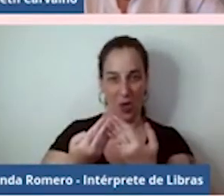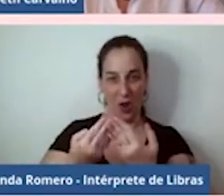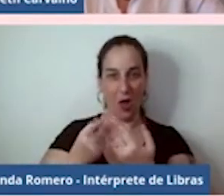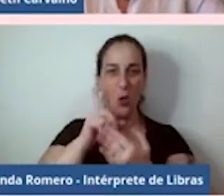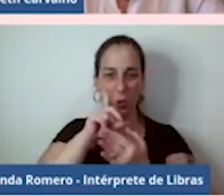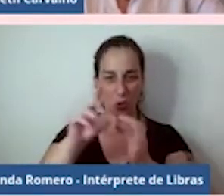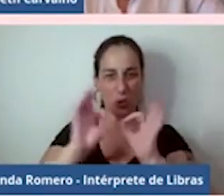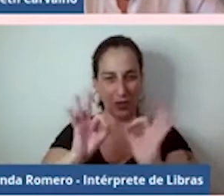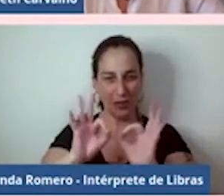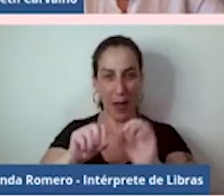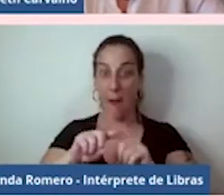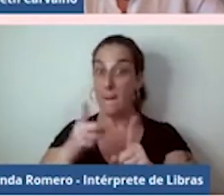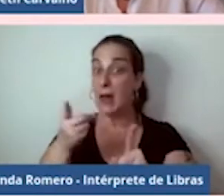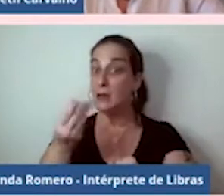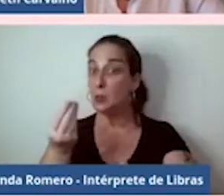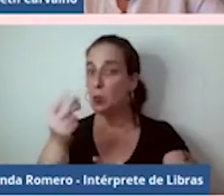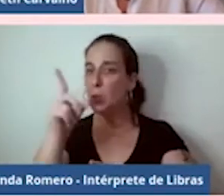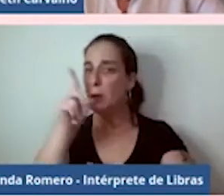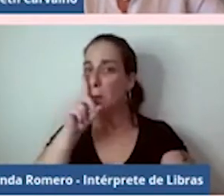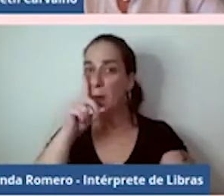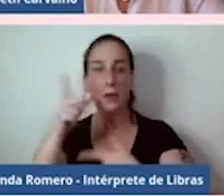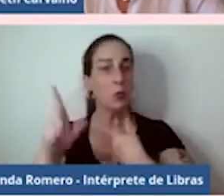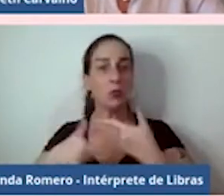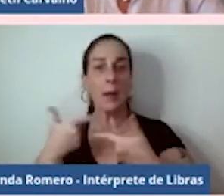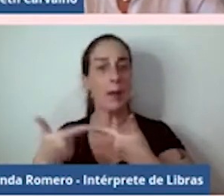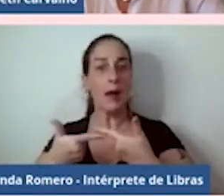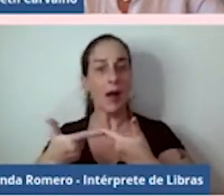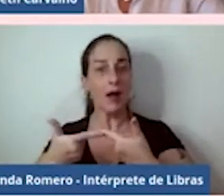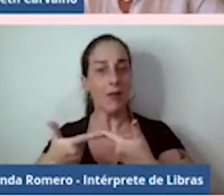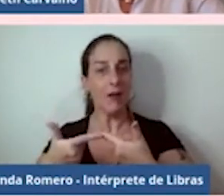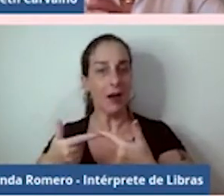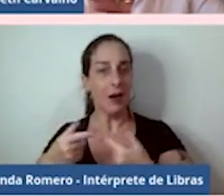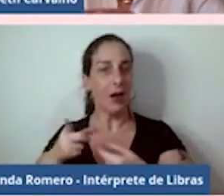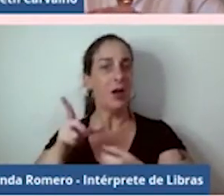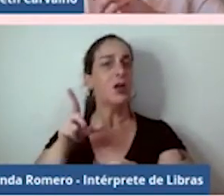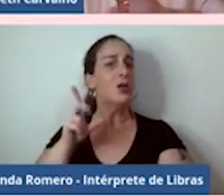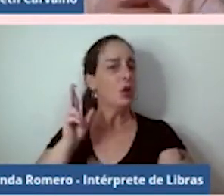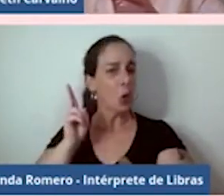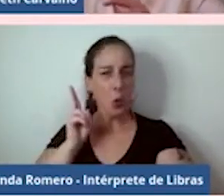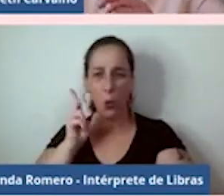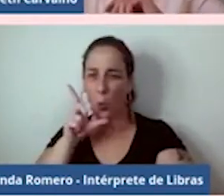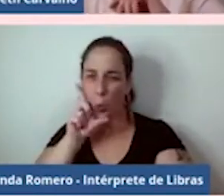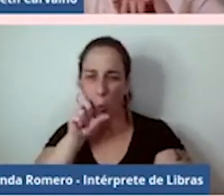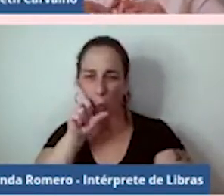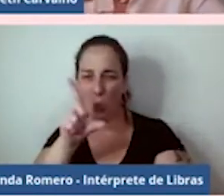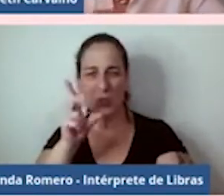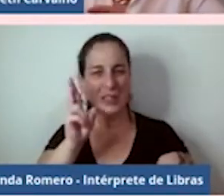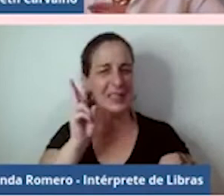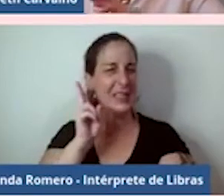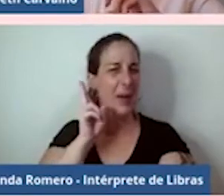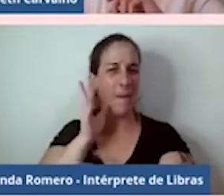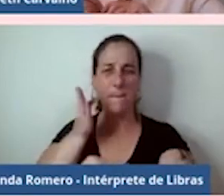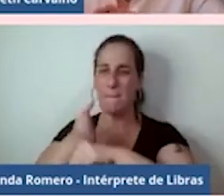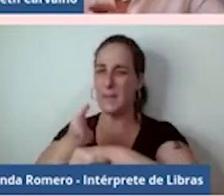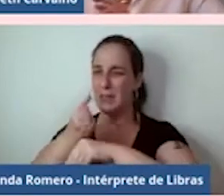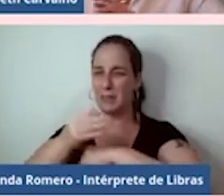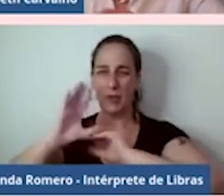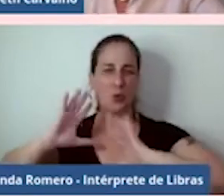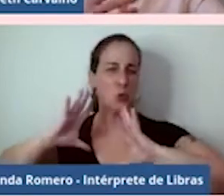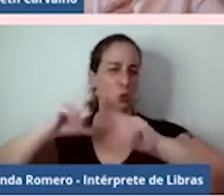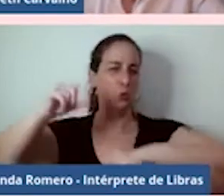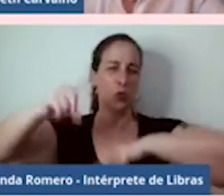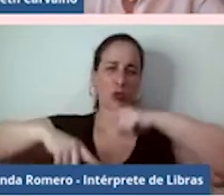tinha muitas mães que não trabalhavam e que conseguiam acompanhar todas as atividades, as gincanas, os trabalhos,